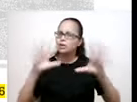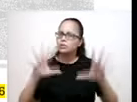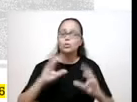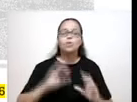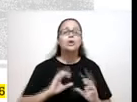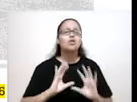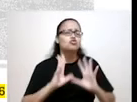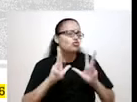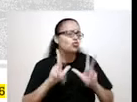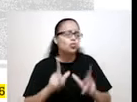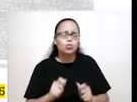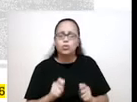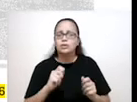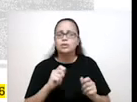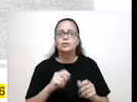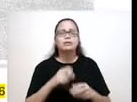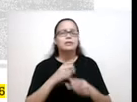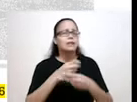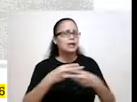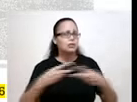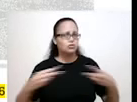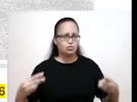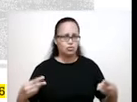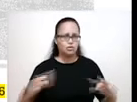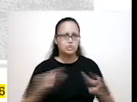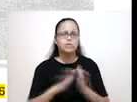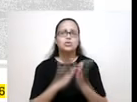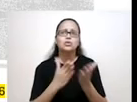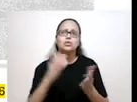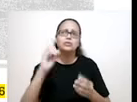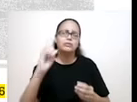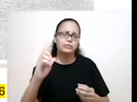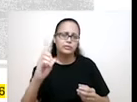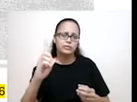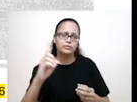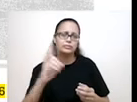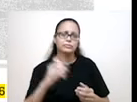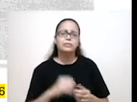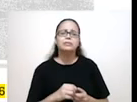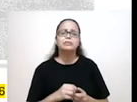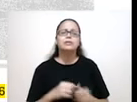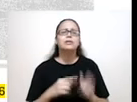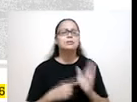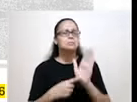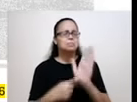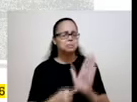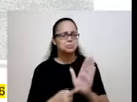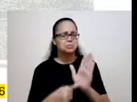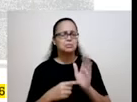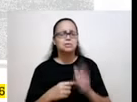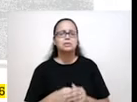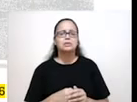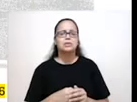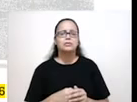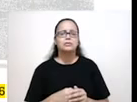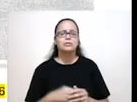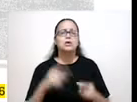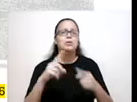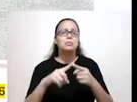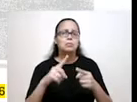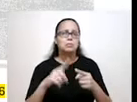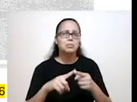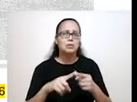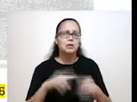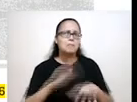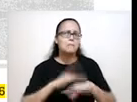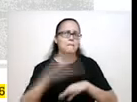as coisas e o livro de Gênesis na Bíblia relatava a criação da Terra, sendo, portanto, o astro mais importante.